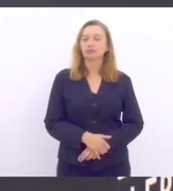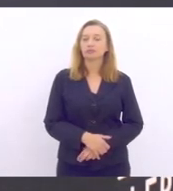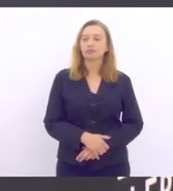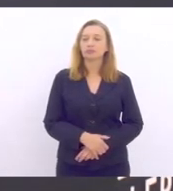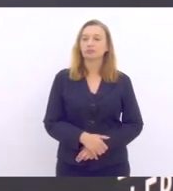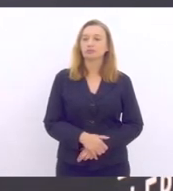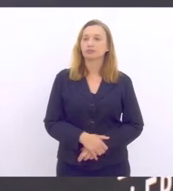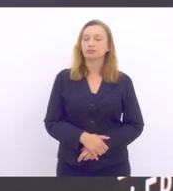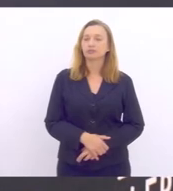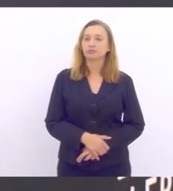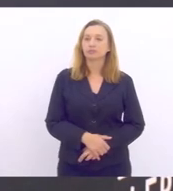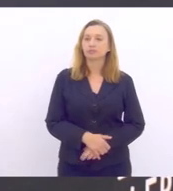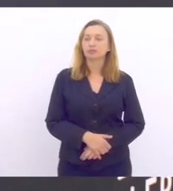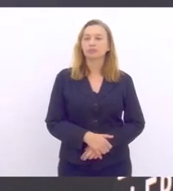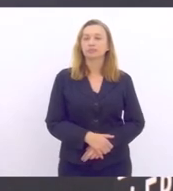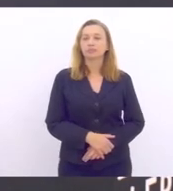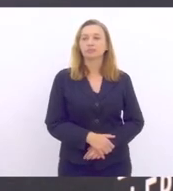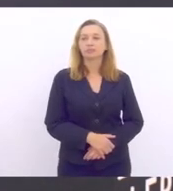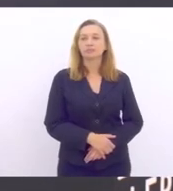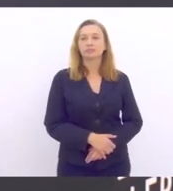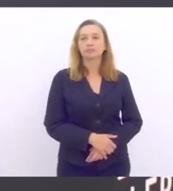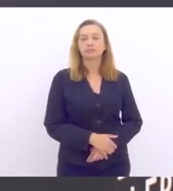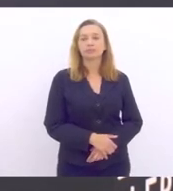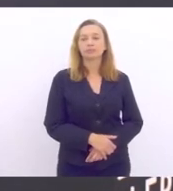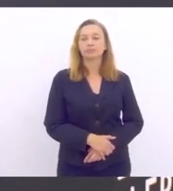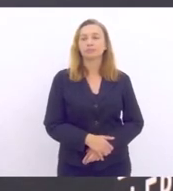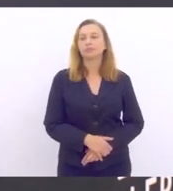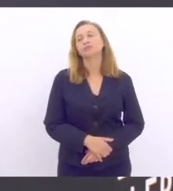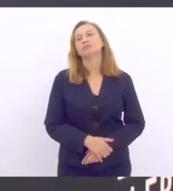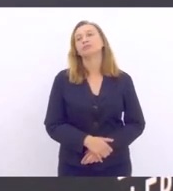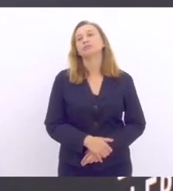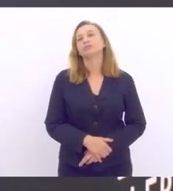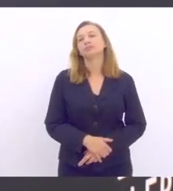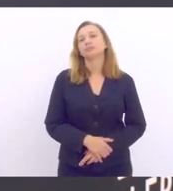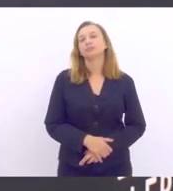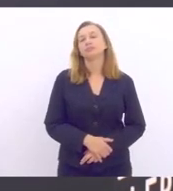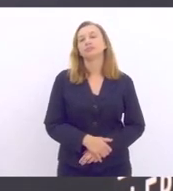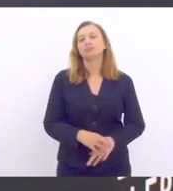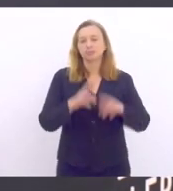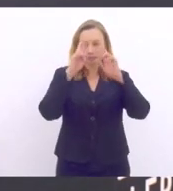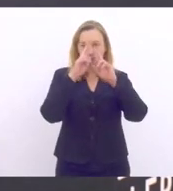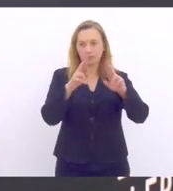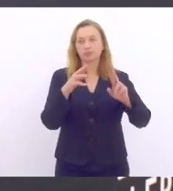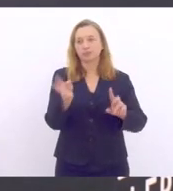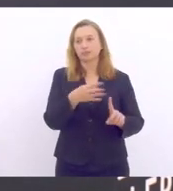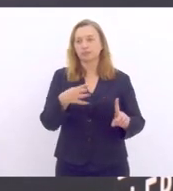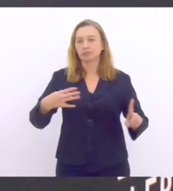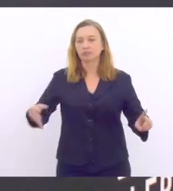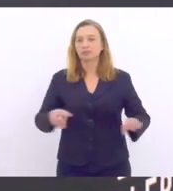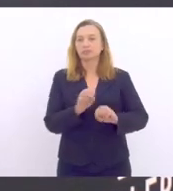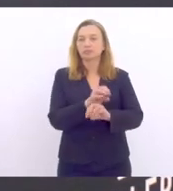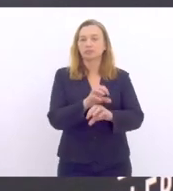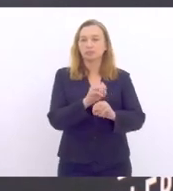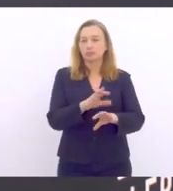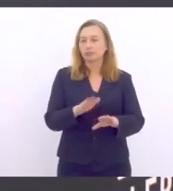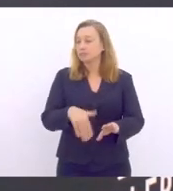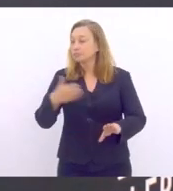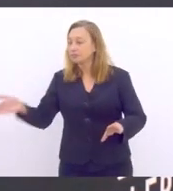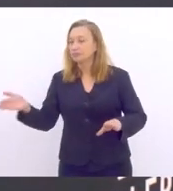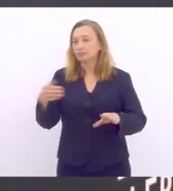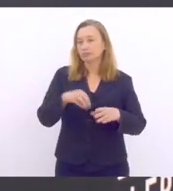Manifesto das Torcidas em respeito à comunidade LGBTQI, educação dentro e fora de